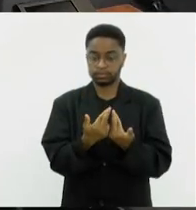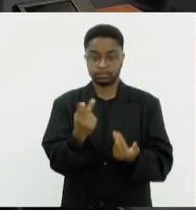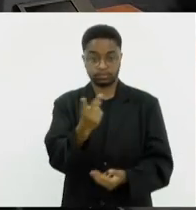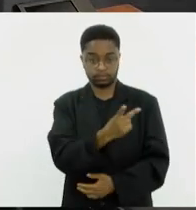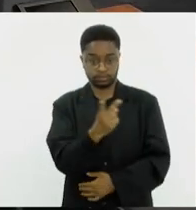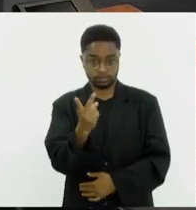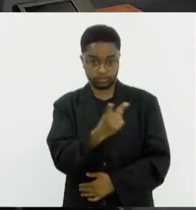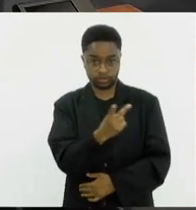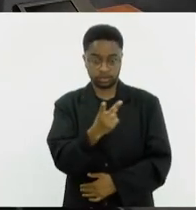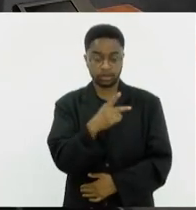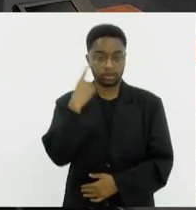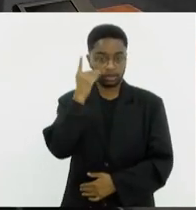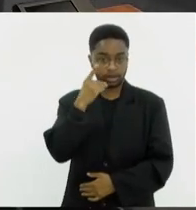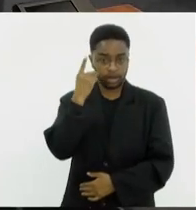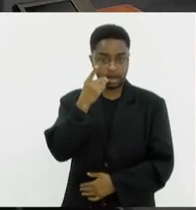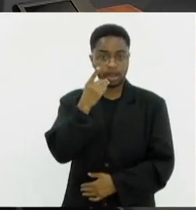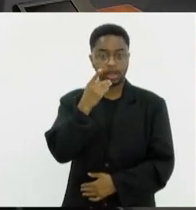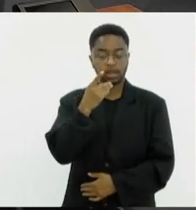Serafini, deputado Rodrigo.